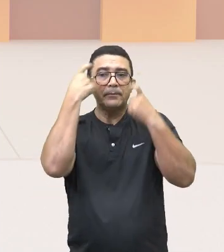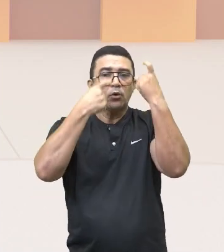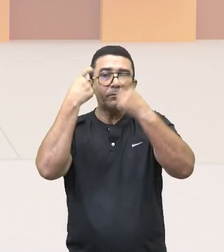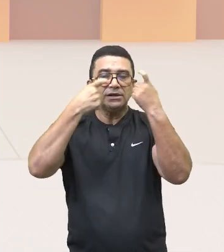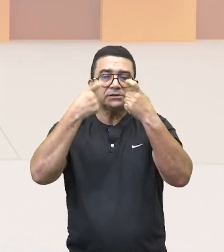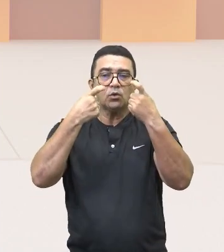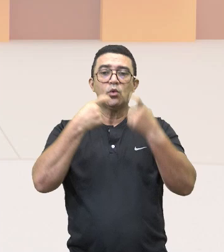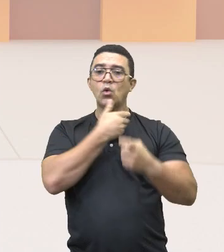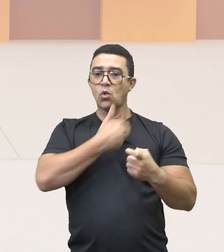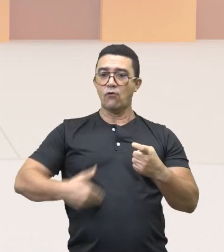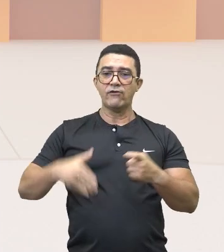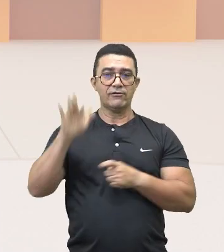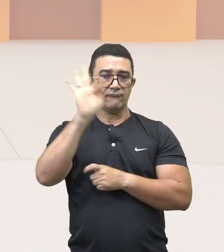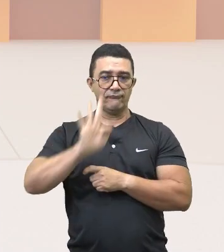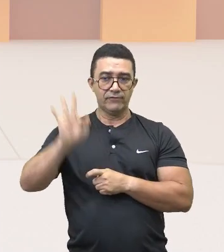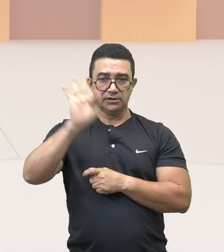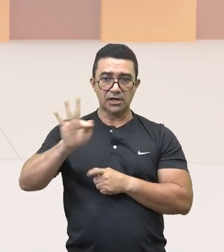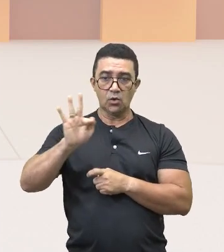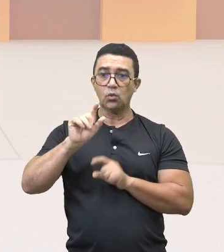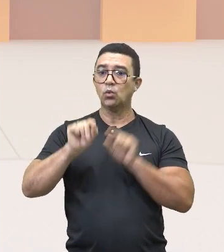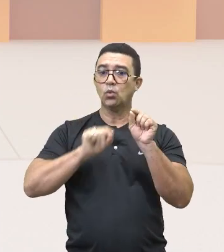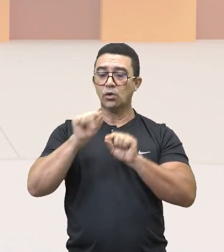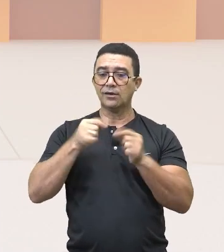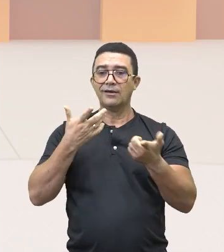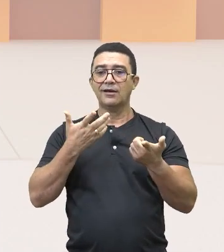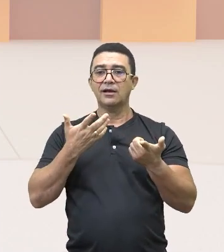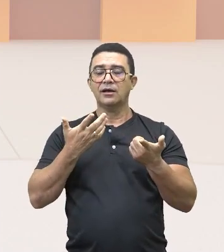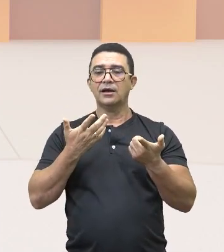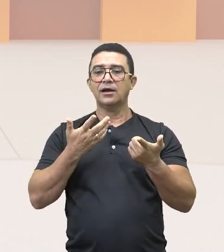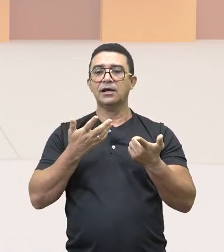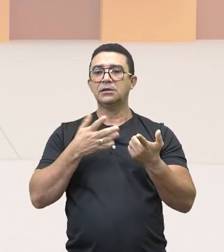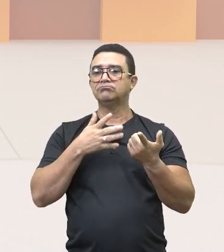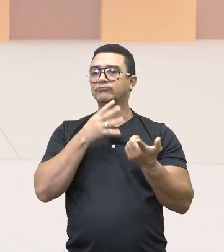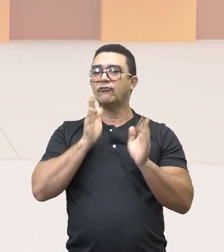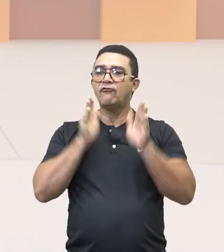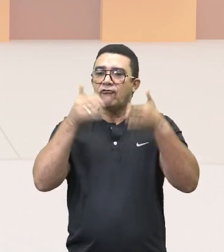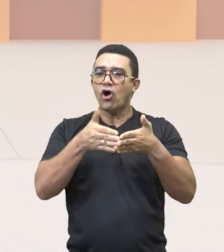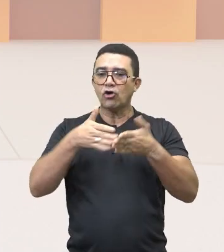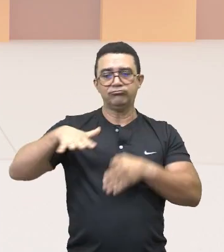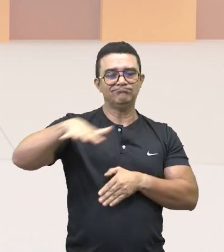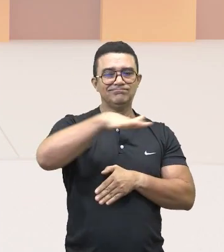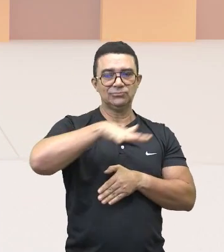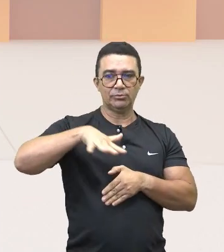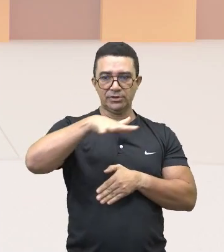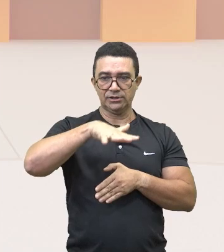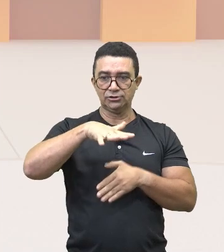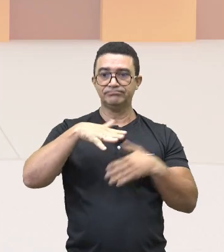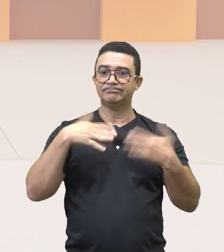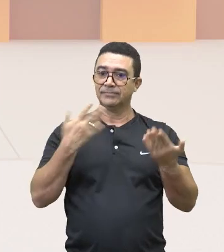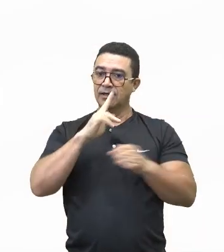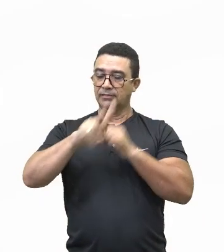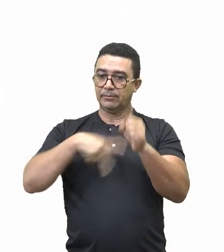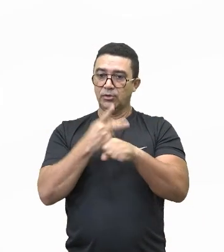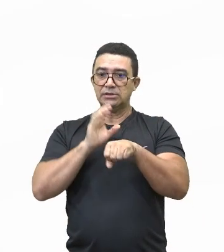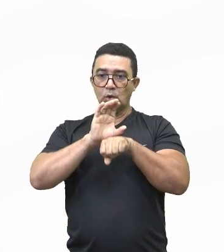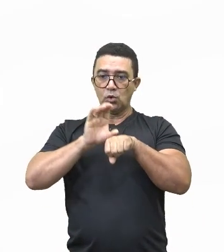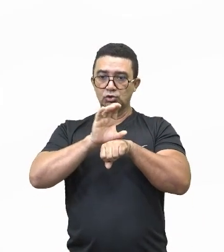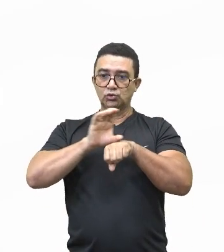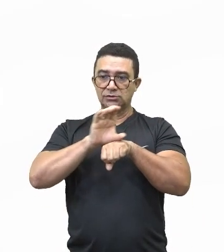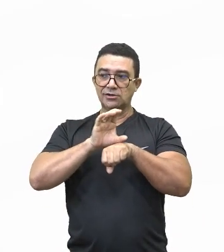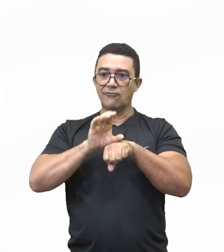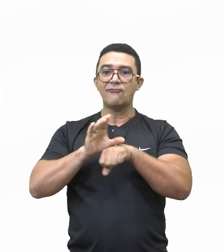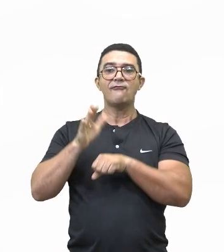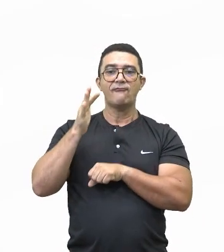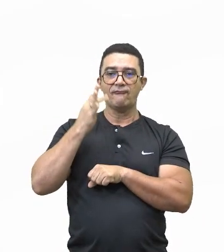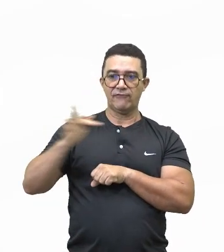governos federais em geral com a questão do ambiente, né? Pessoal, após a Constituição Federal, como a gente vai ver na próxima tela aí,